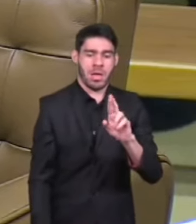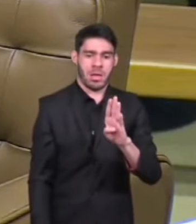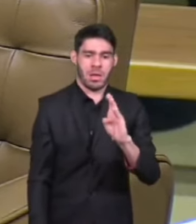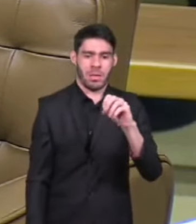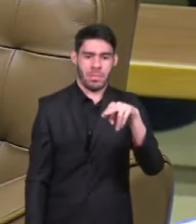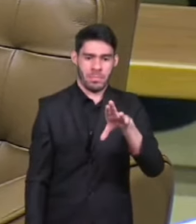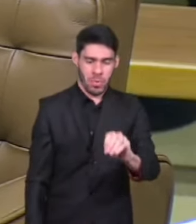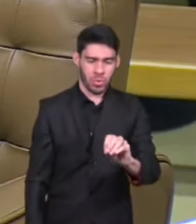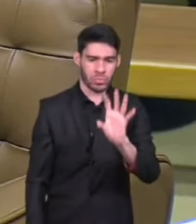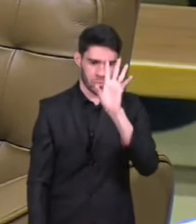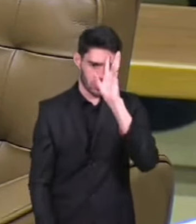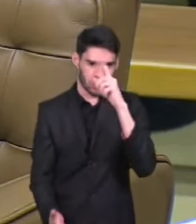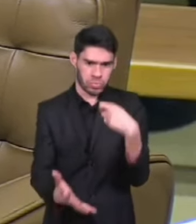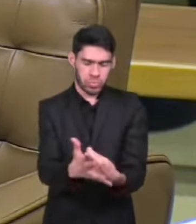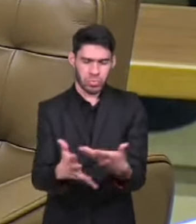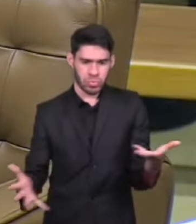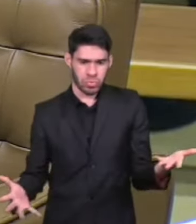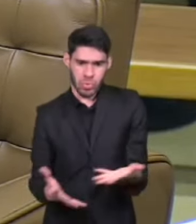decisão de